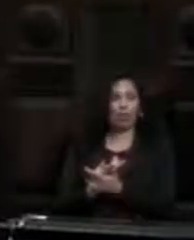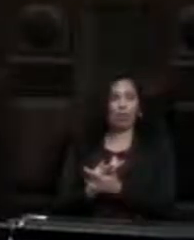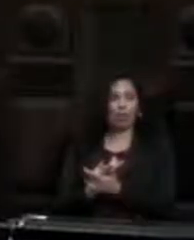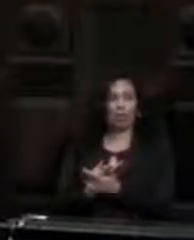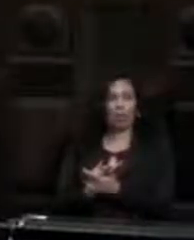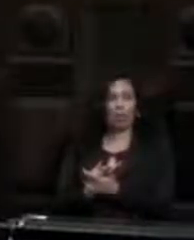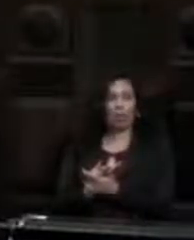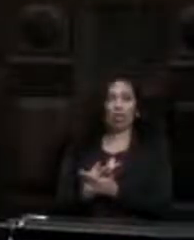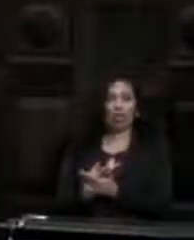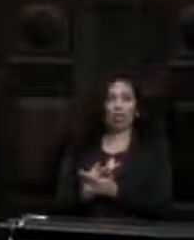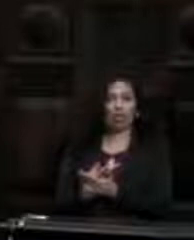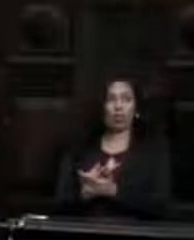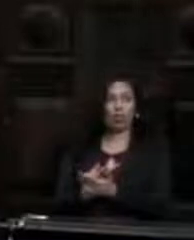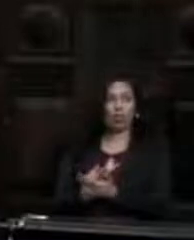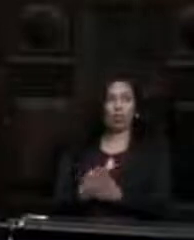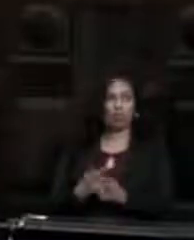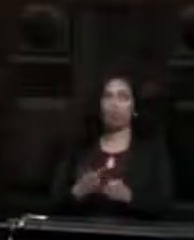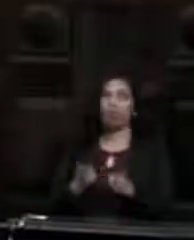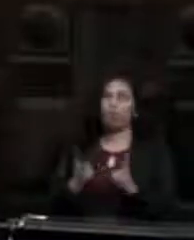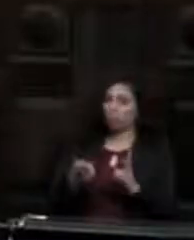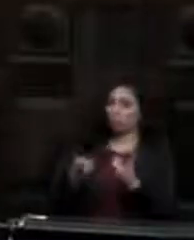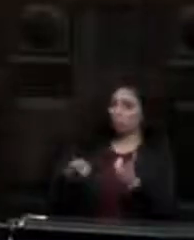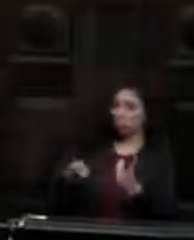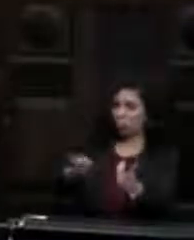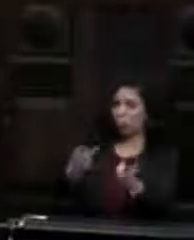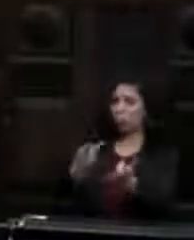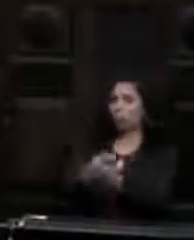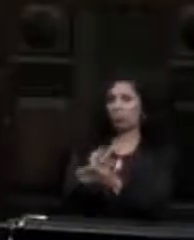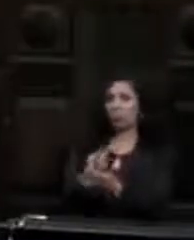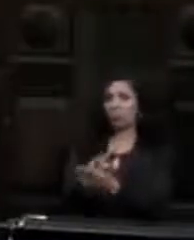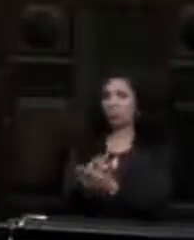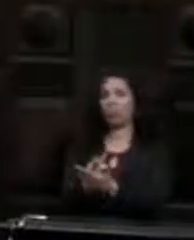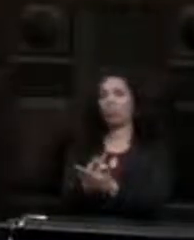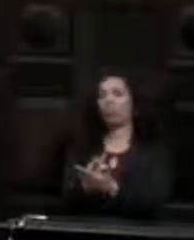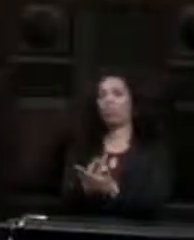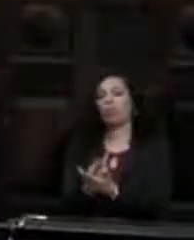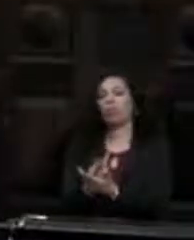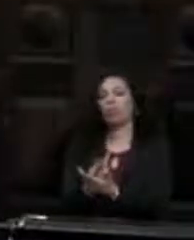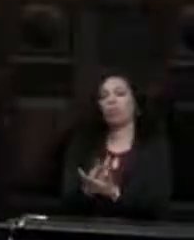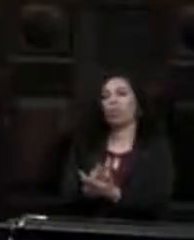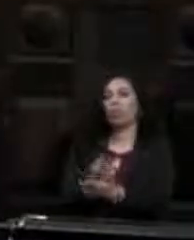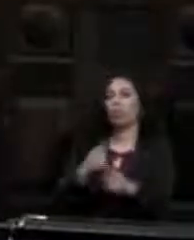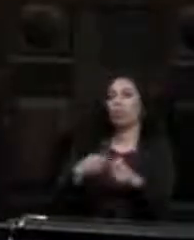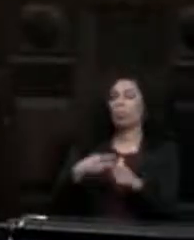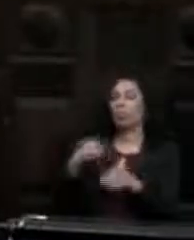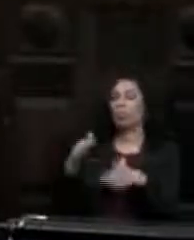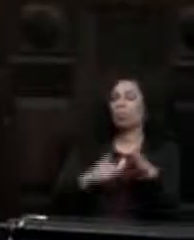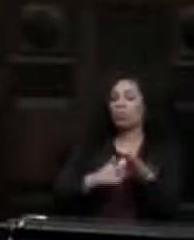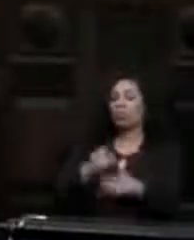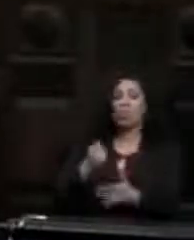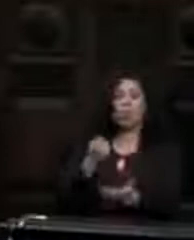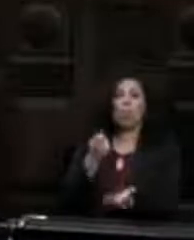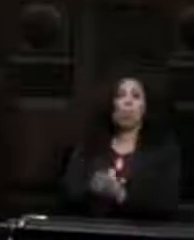para pagar, mas dispensando-se de juros, dispensando-se de multas,